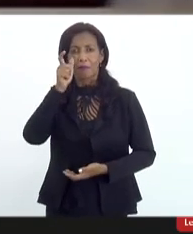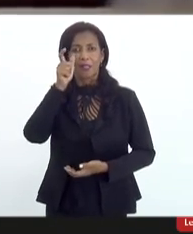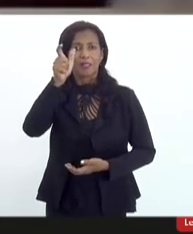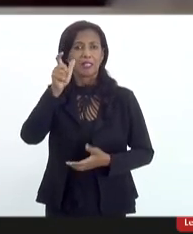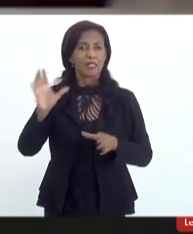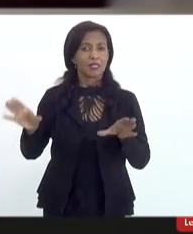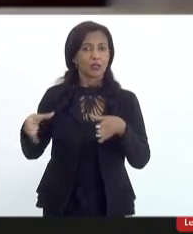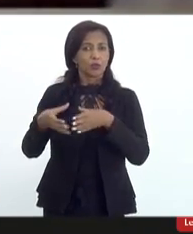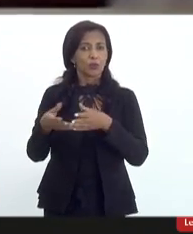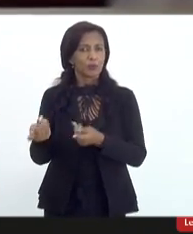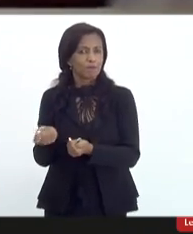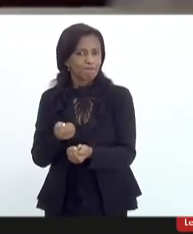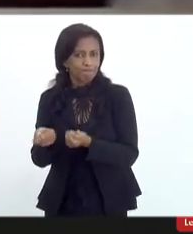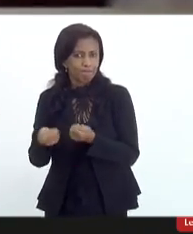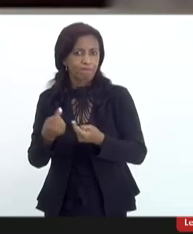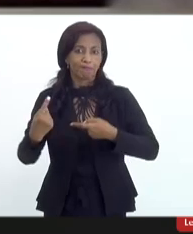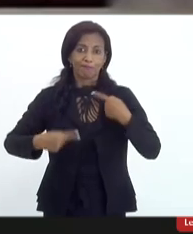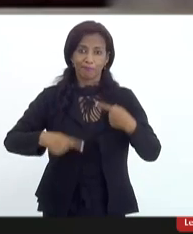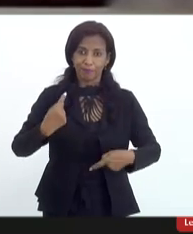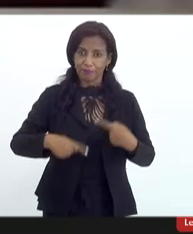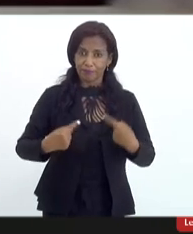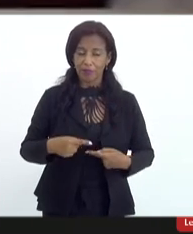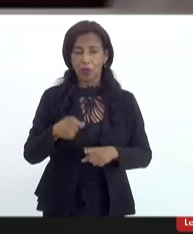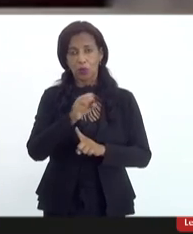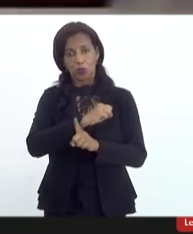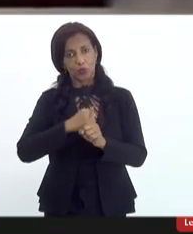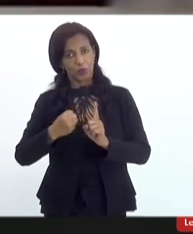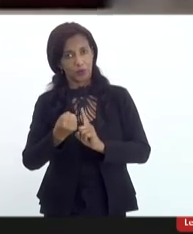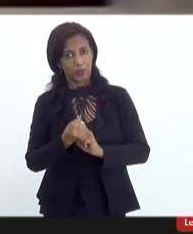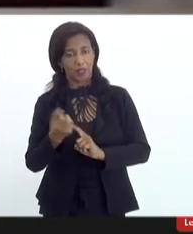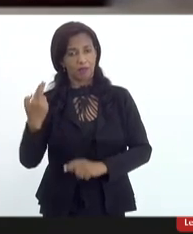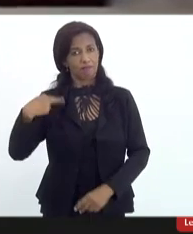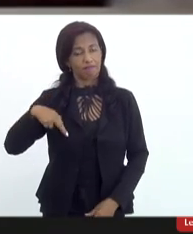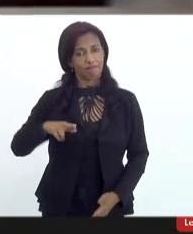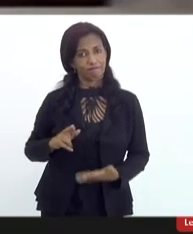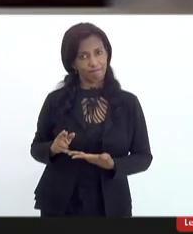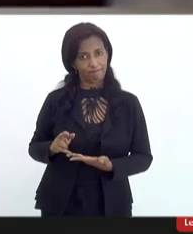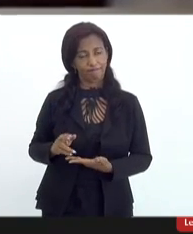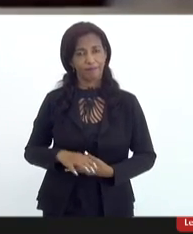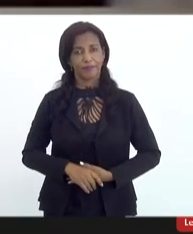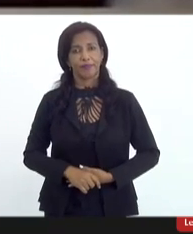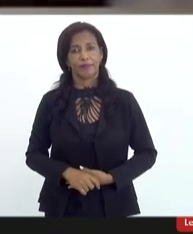grupos econômicos, políticos, sociais e religiosos.